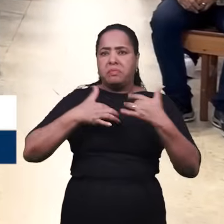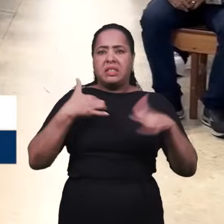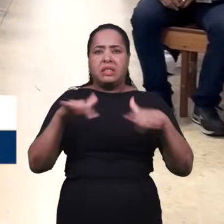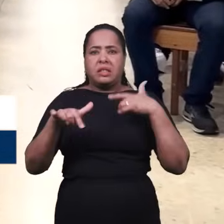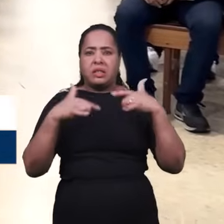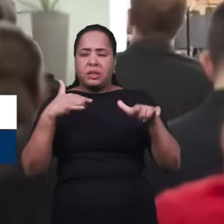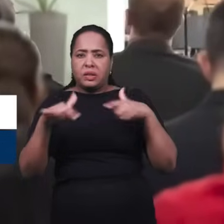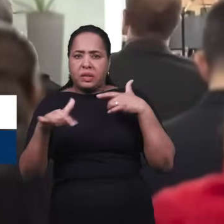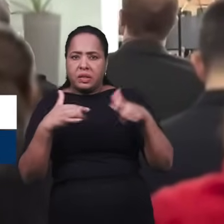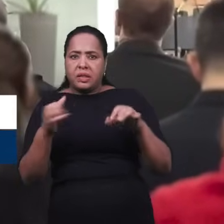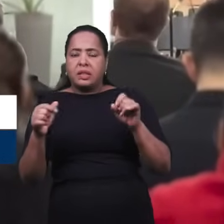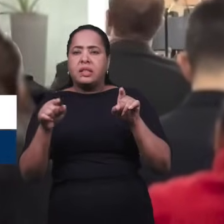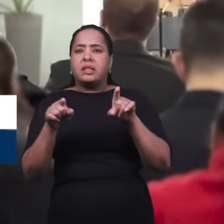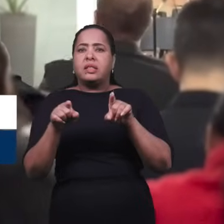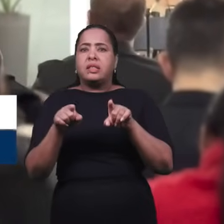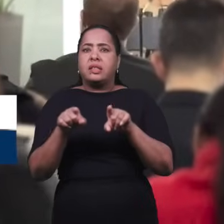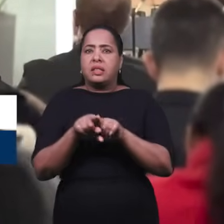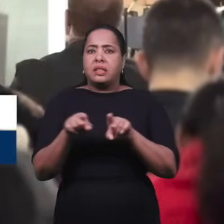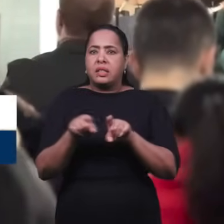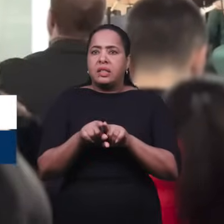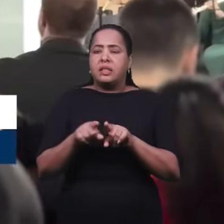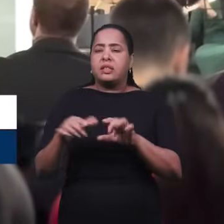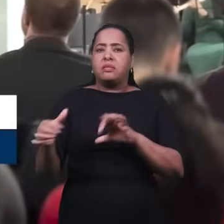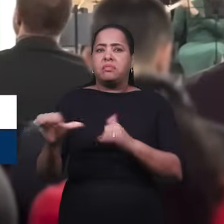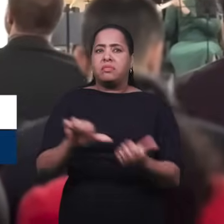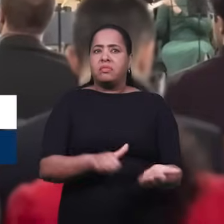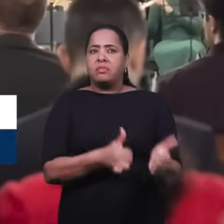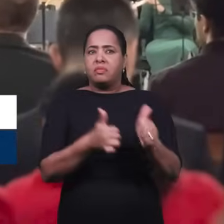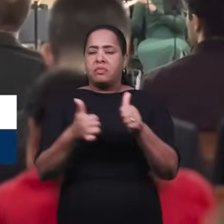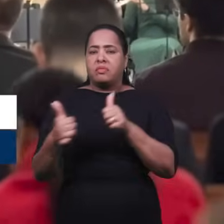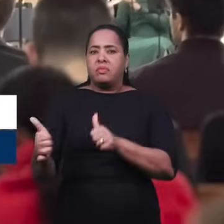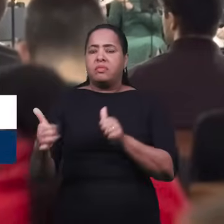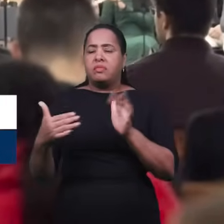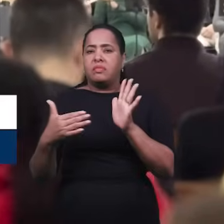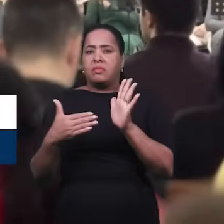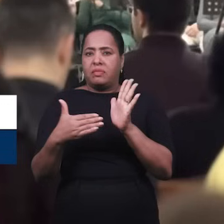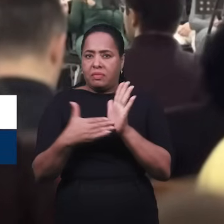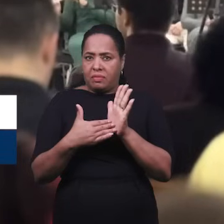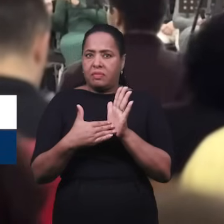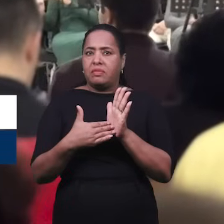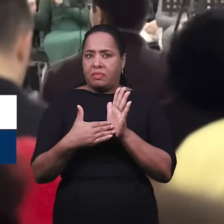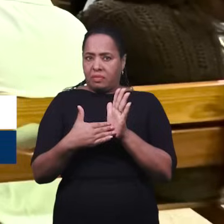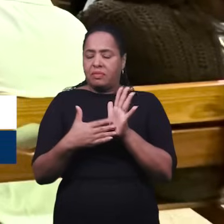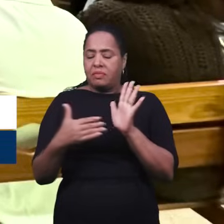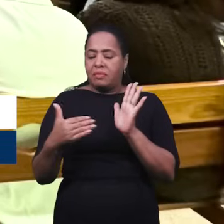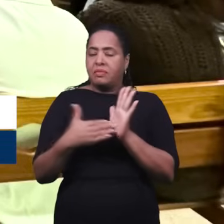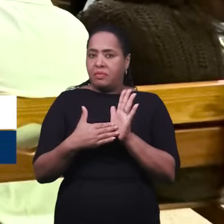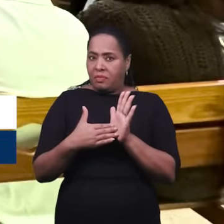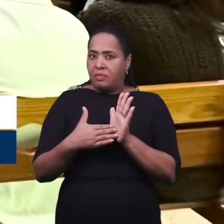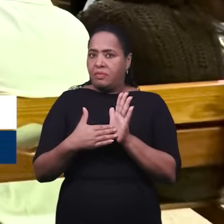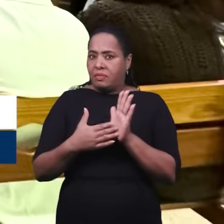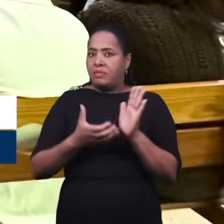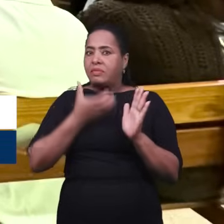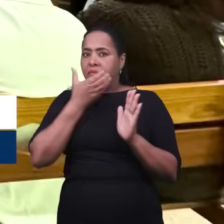deste trabalho, que será feito onde teremos um grande batismo até o final do ano, para a honra e glória do nome do Senhor